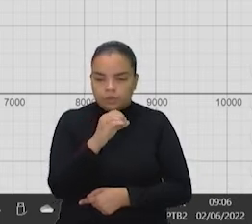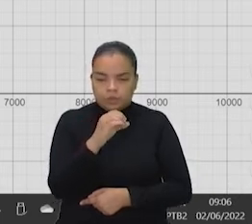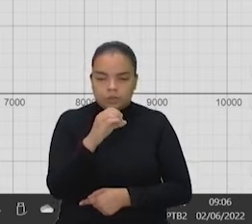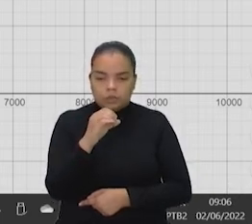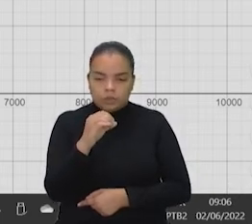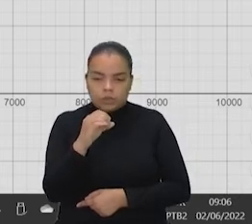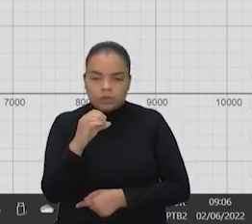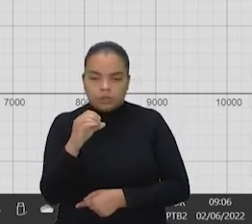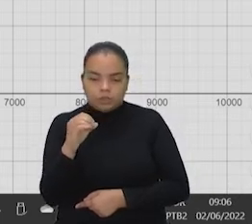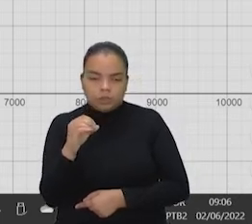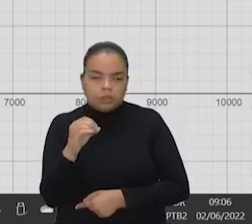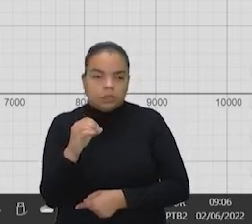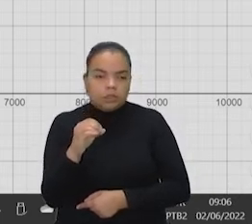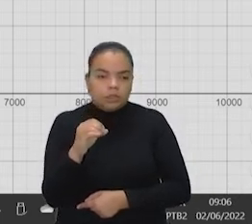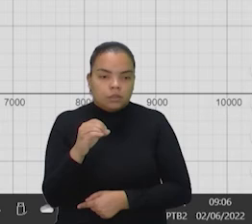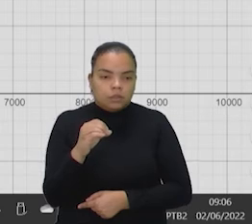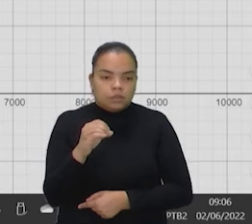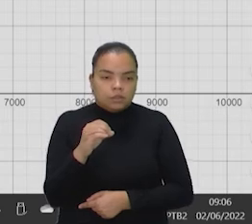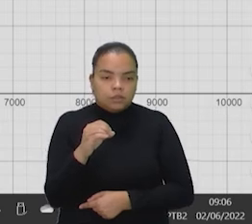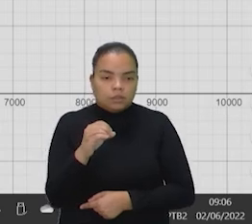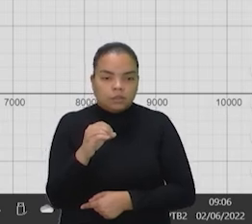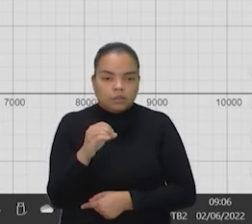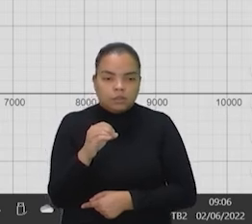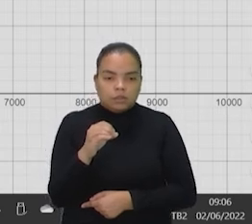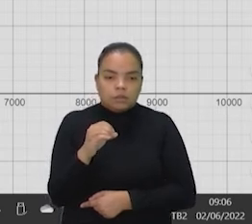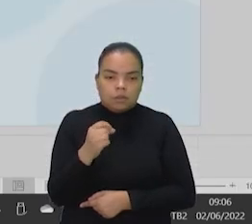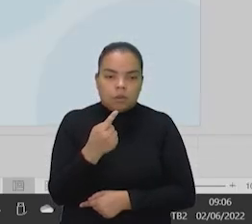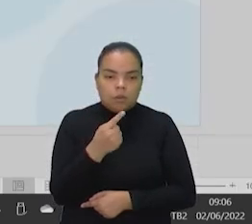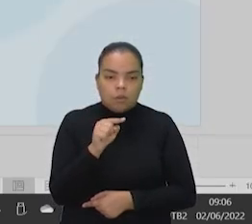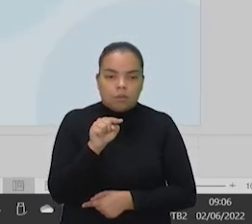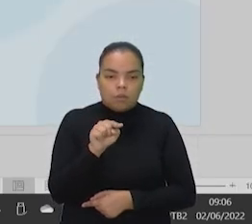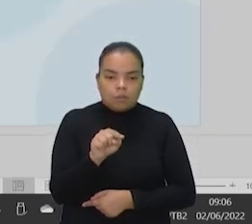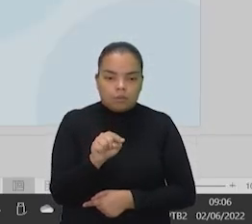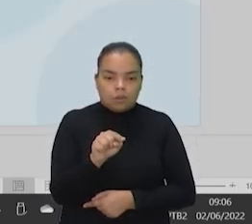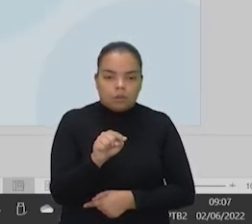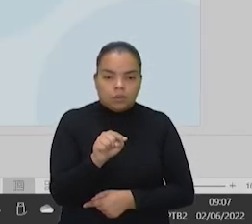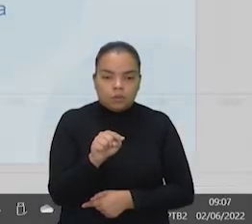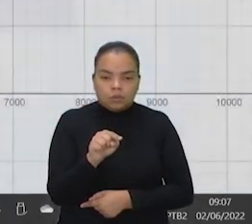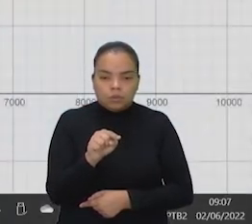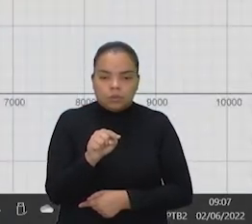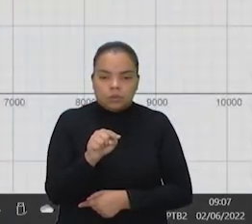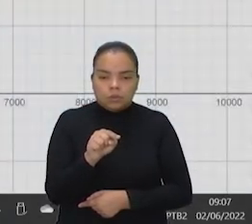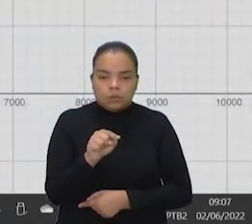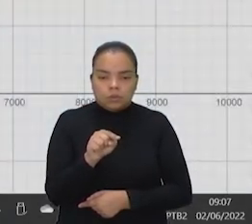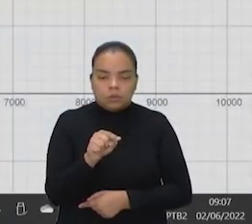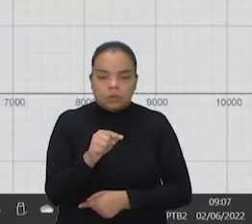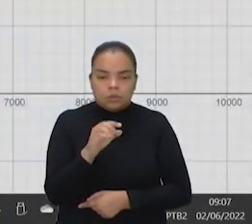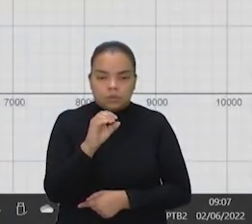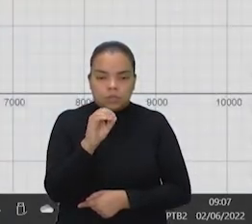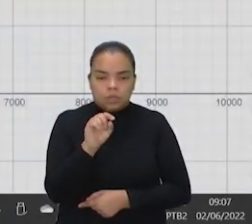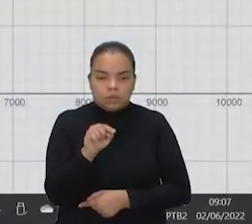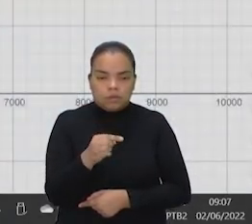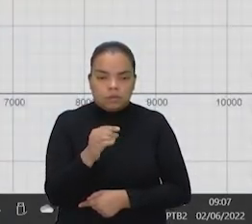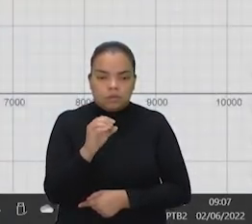2. Só vou conferir se são 3 zeros aqui no material. Isso, 3 zeros.